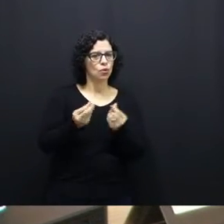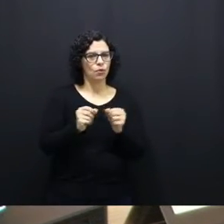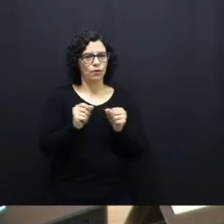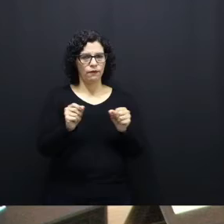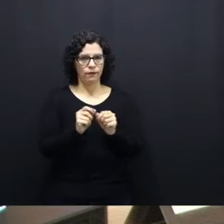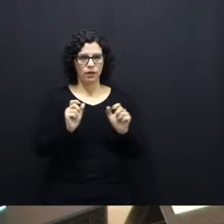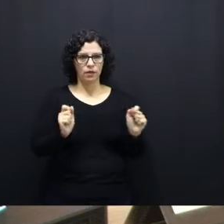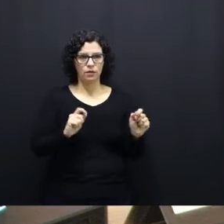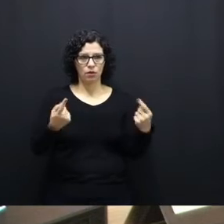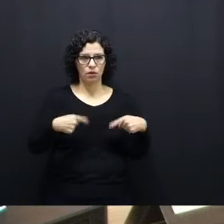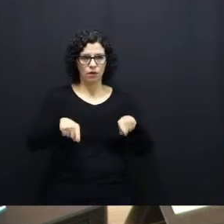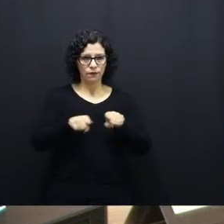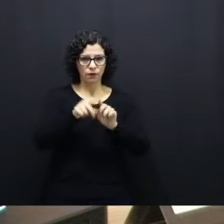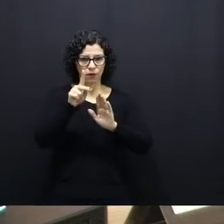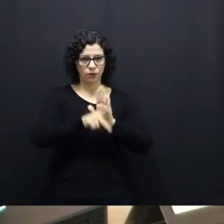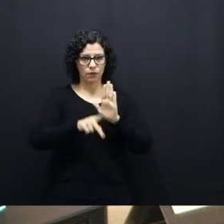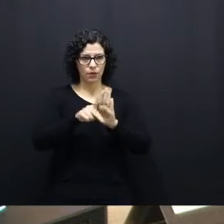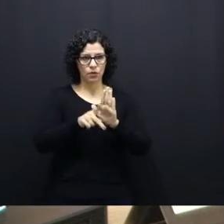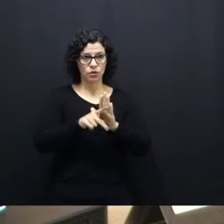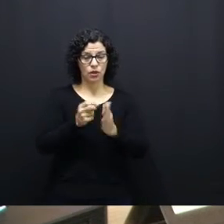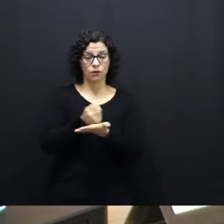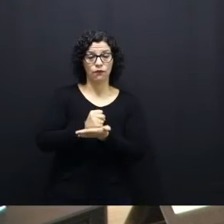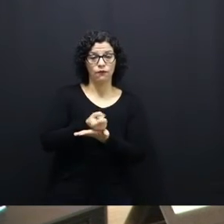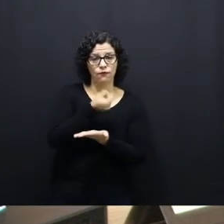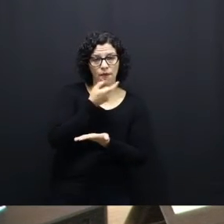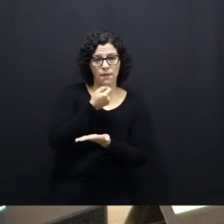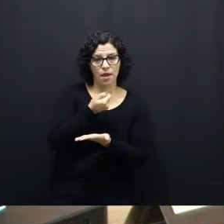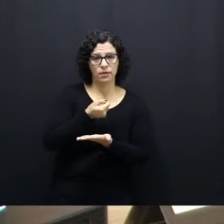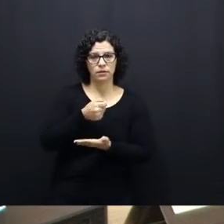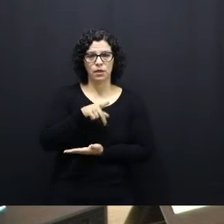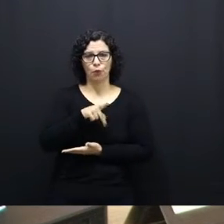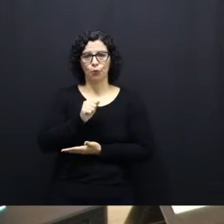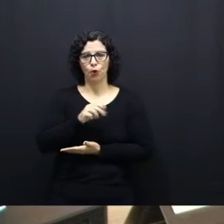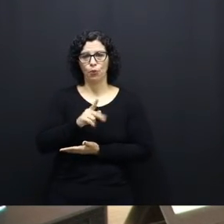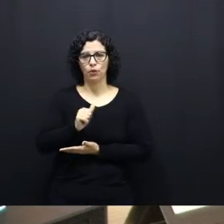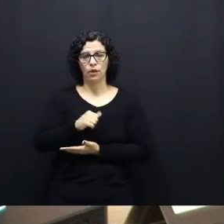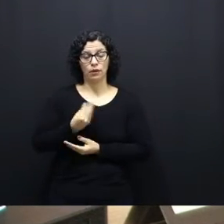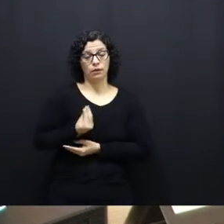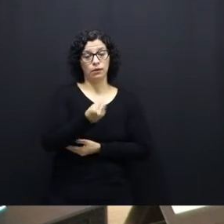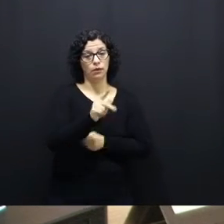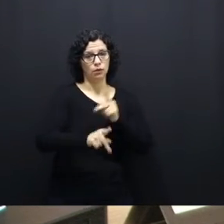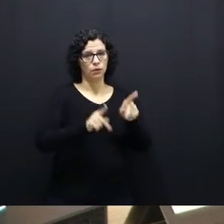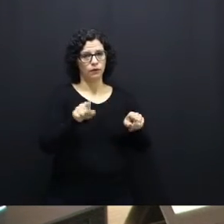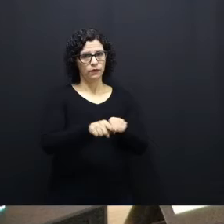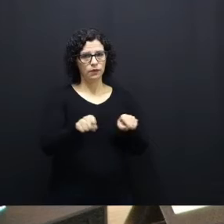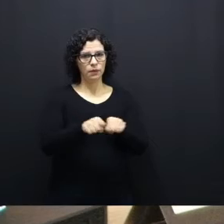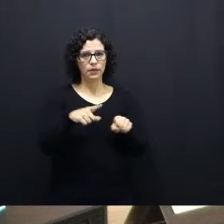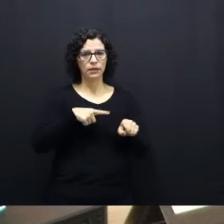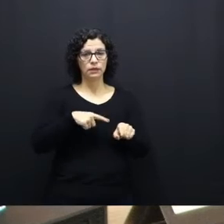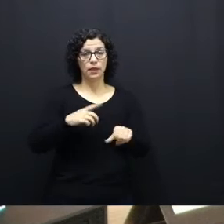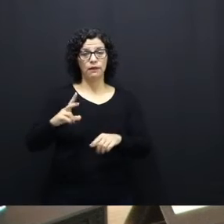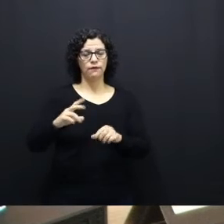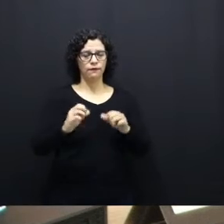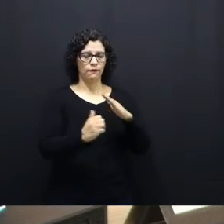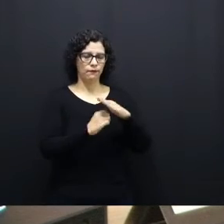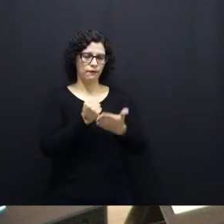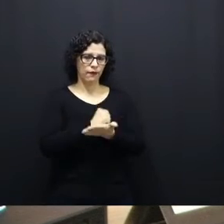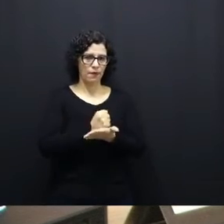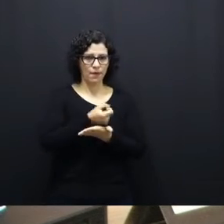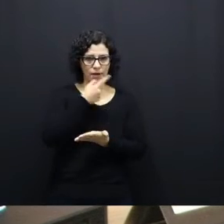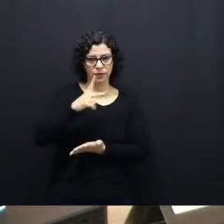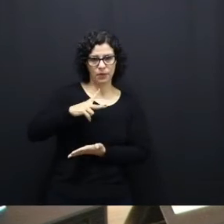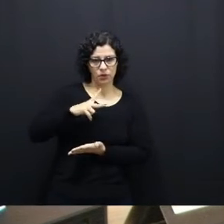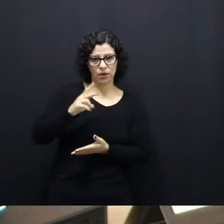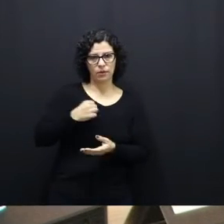viabilizar o retorno do projeto Farmácia Popular disponibilizando a população por meio de rede privada nas farmácias